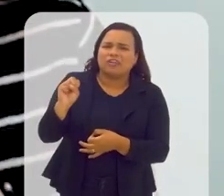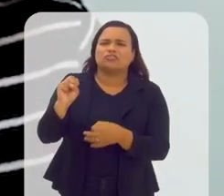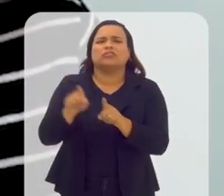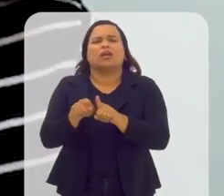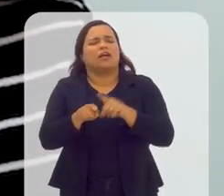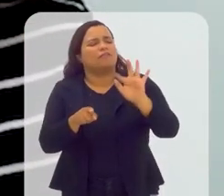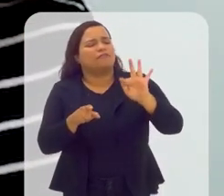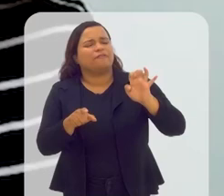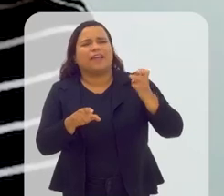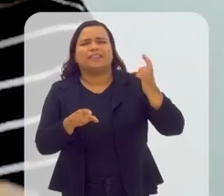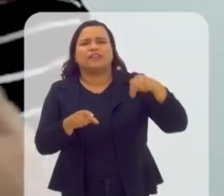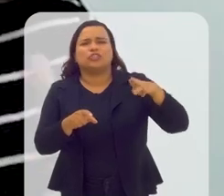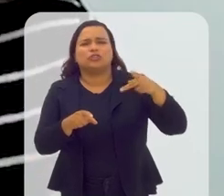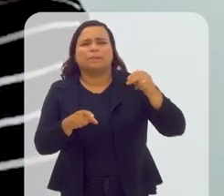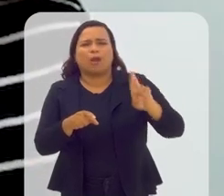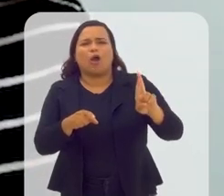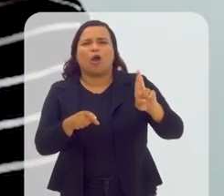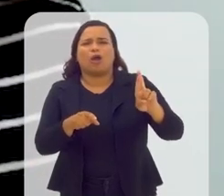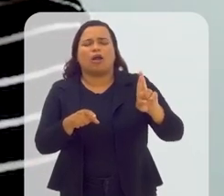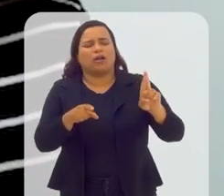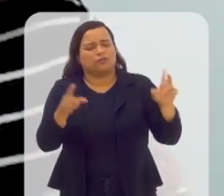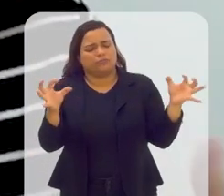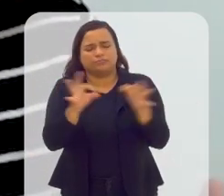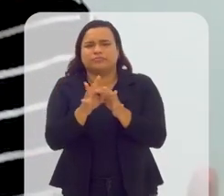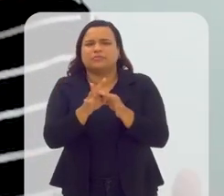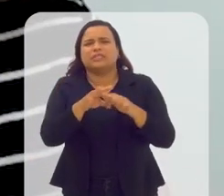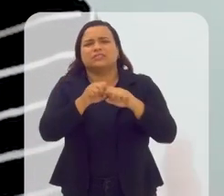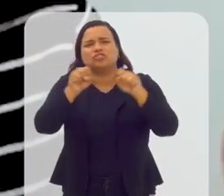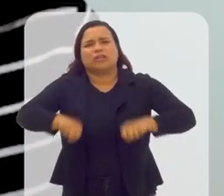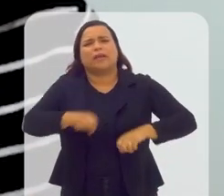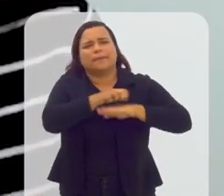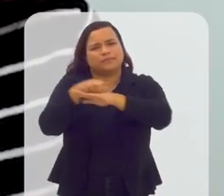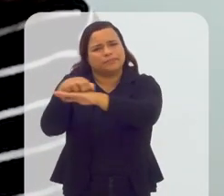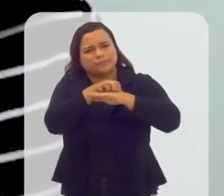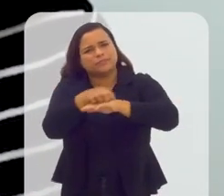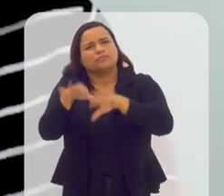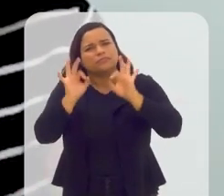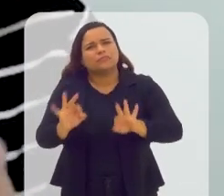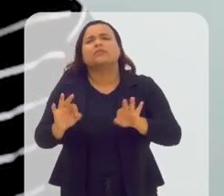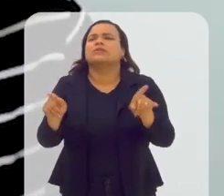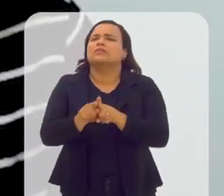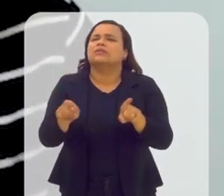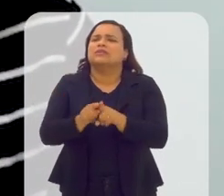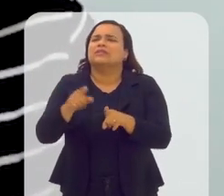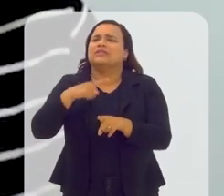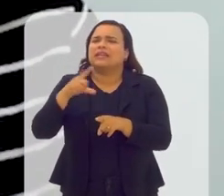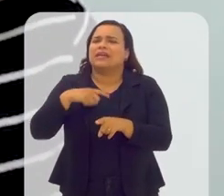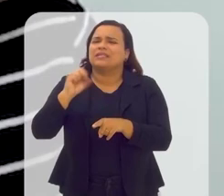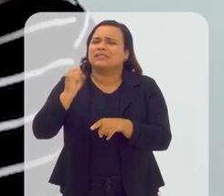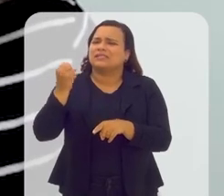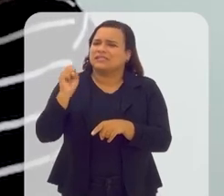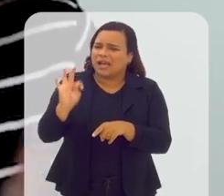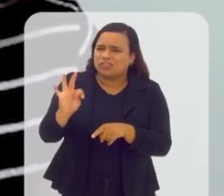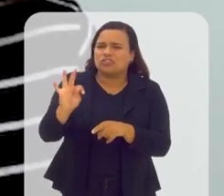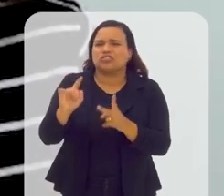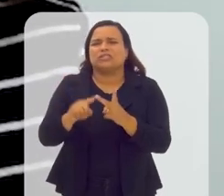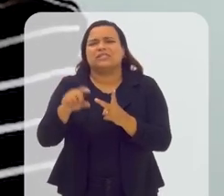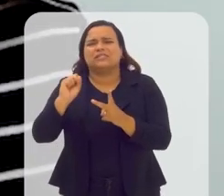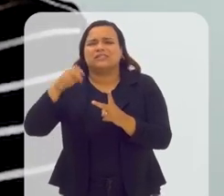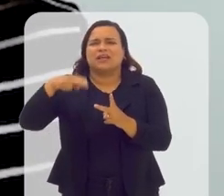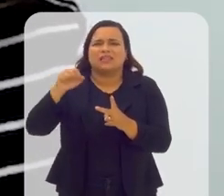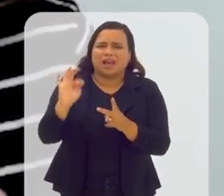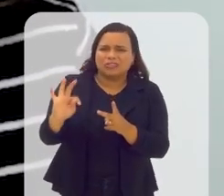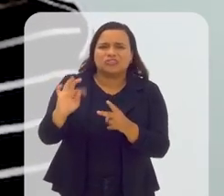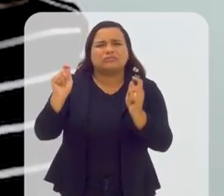parte do sistema de transportes, né? E embaixo deles também você tem o SEST e o SENAT. O senhor poderia explicar um